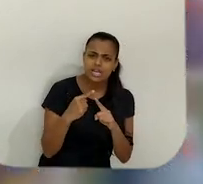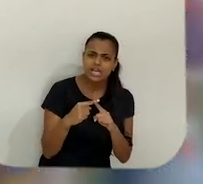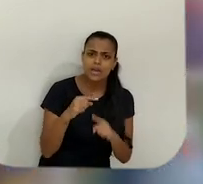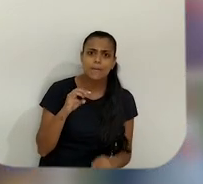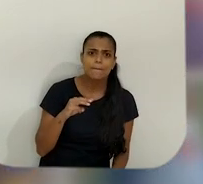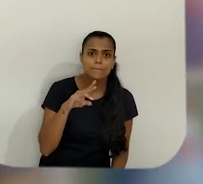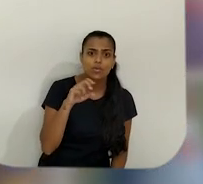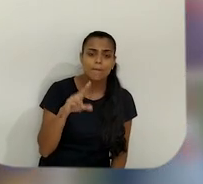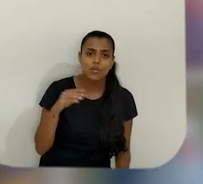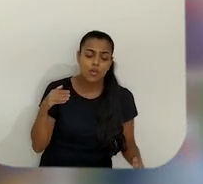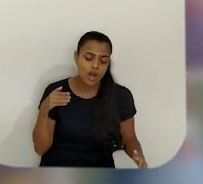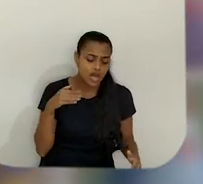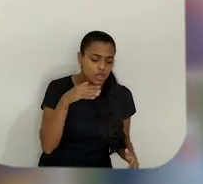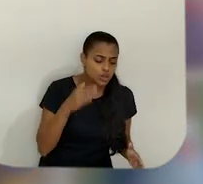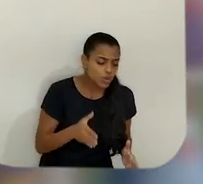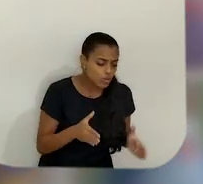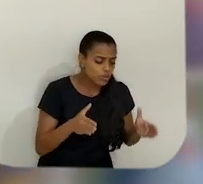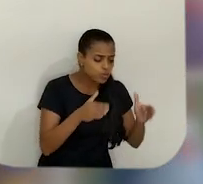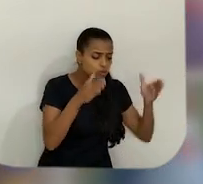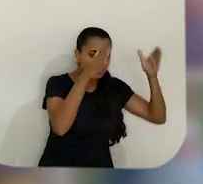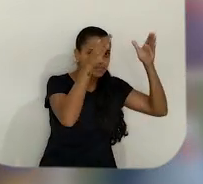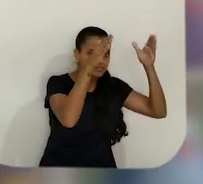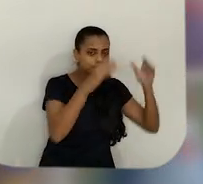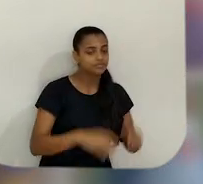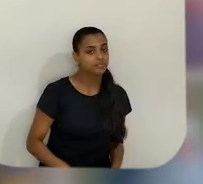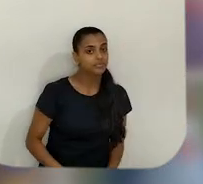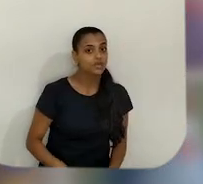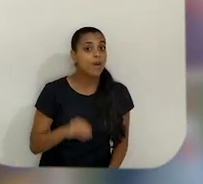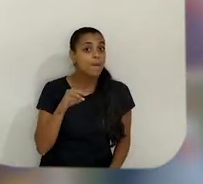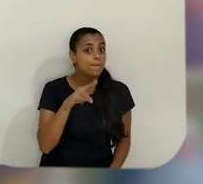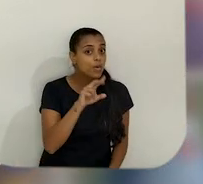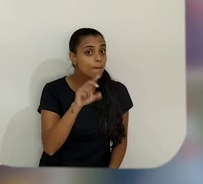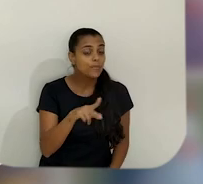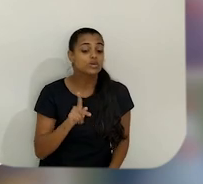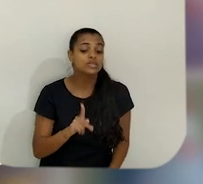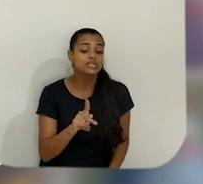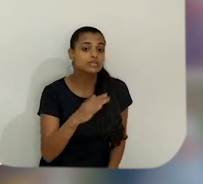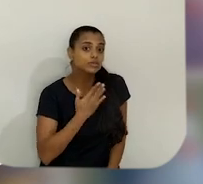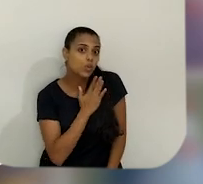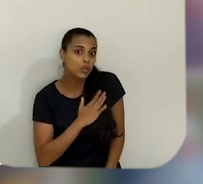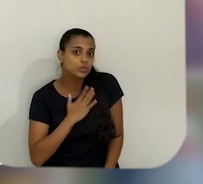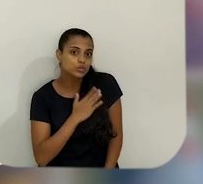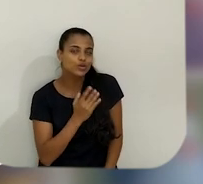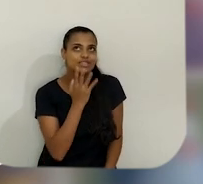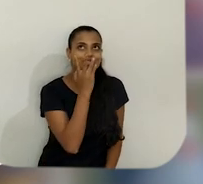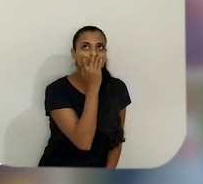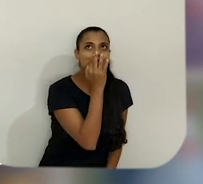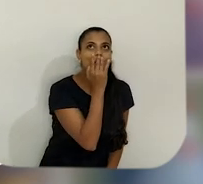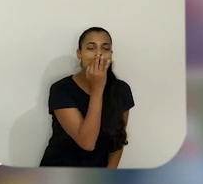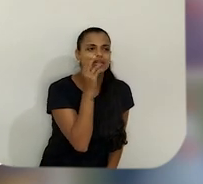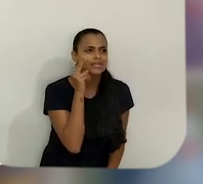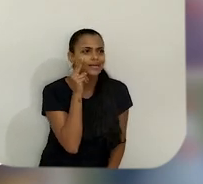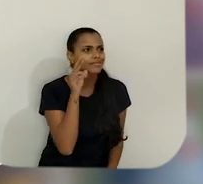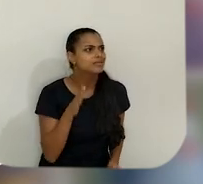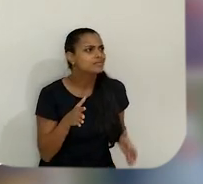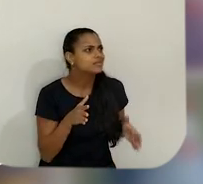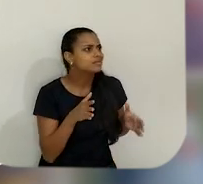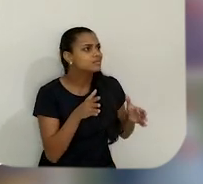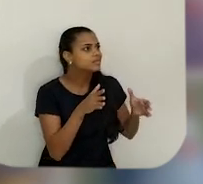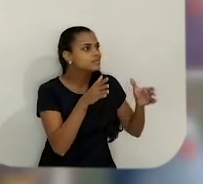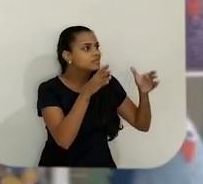como sempre gostou de cores e lá viu um edifício grande com muita arte